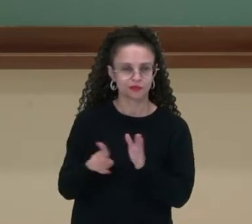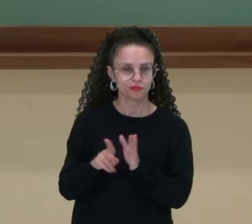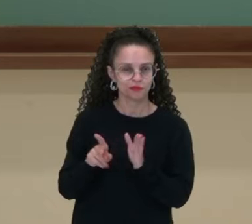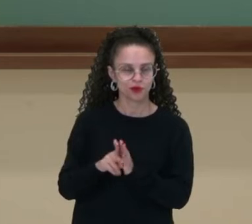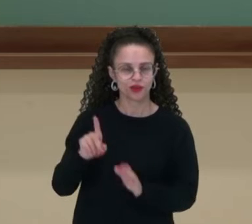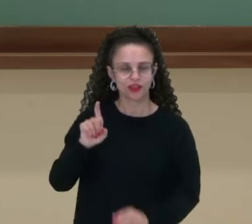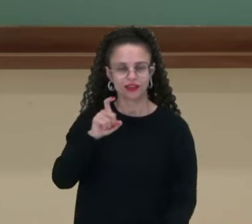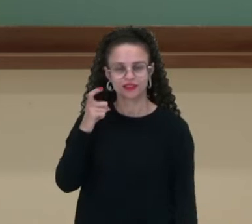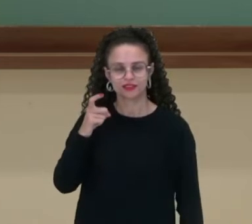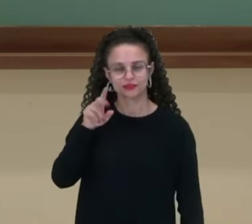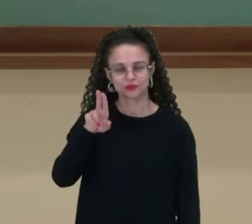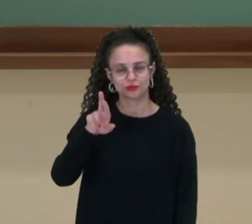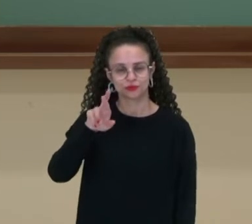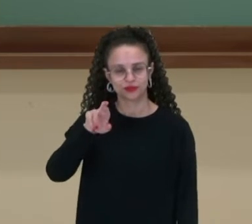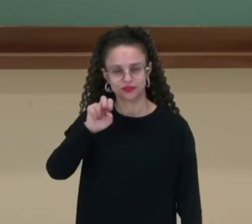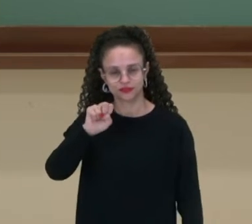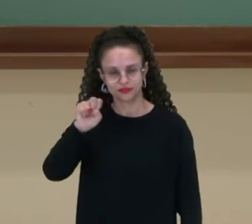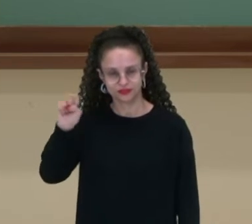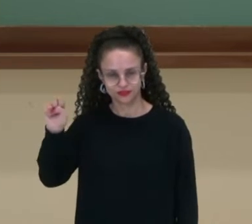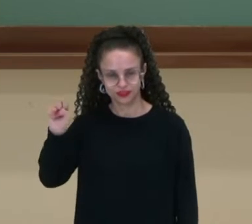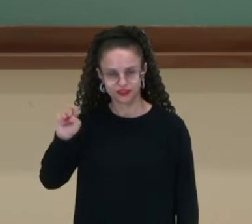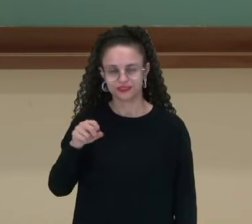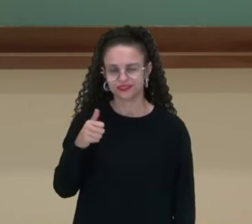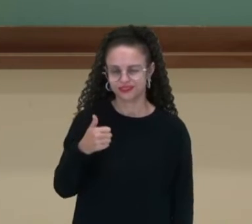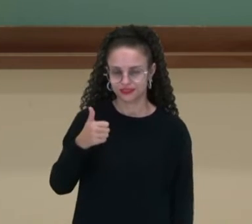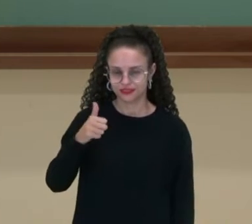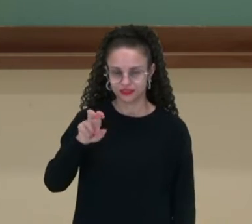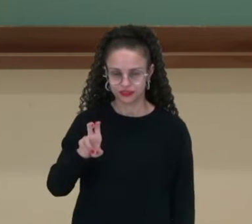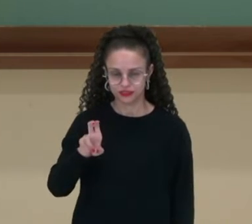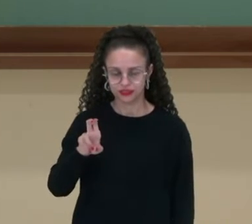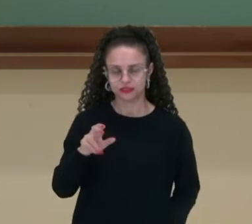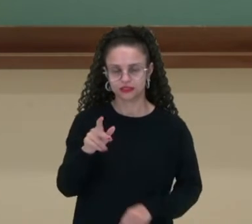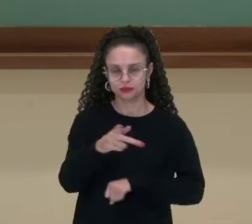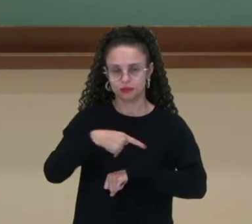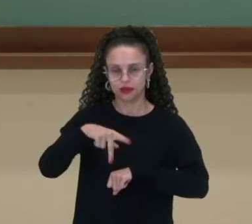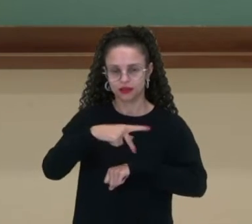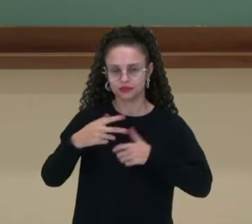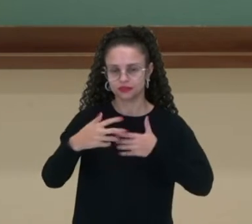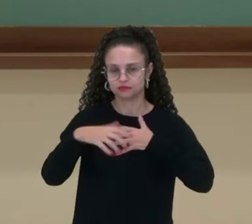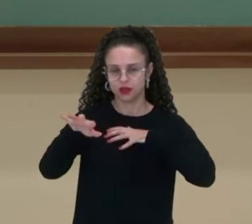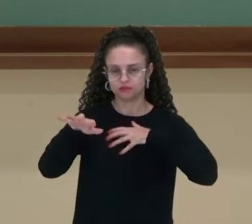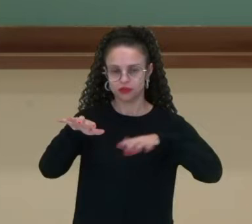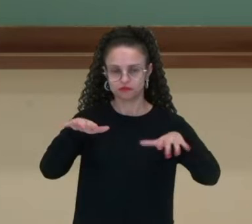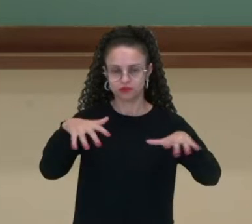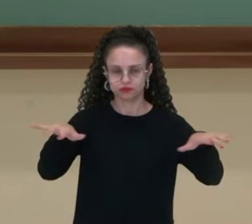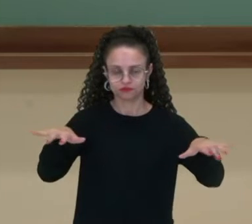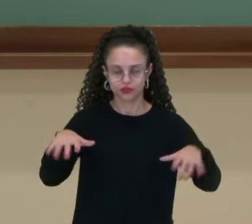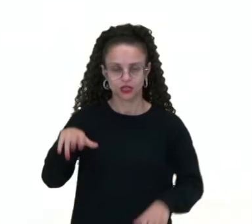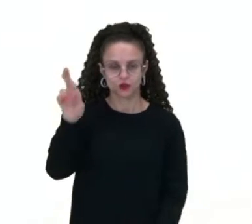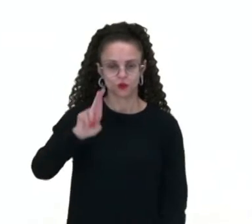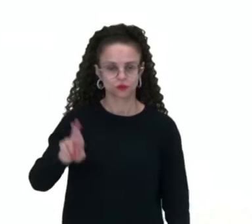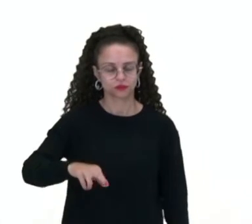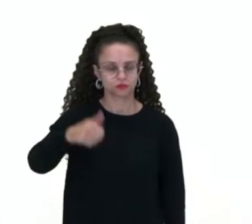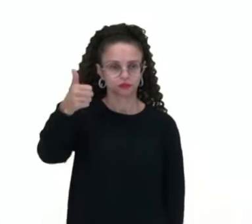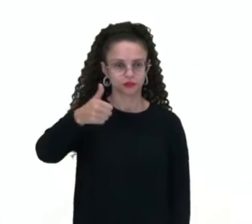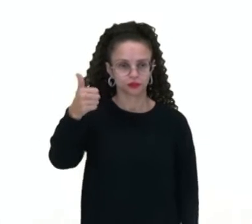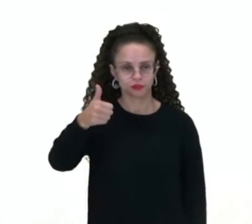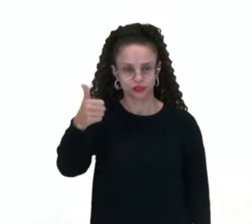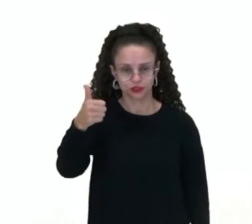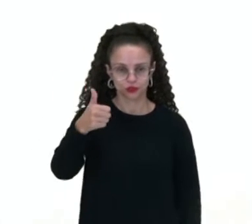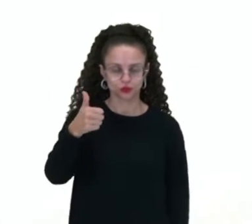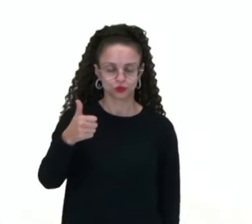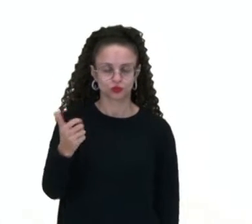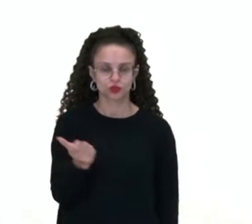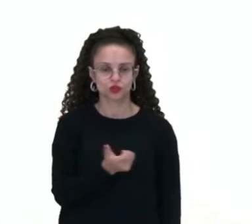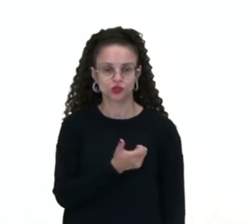União Soviética, né? Formada por 15 países, que hoje se desintegraram. Então a Rússia está em primeiro lugar em número